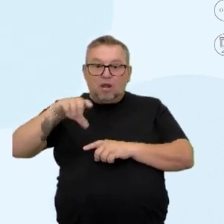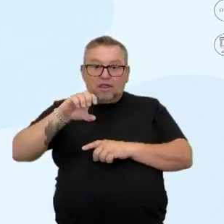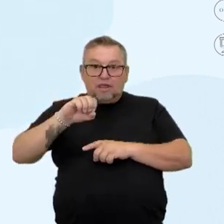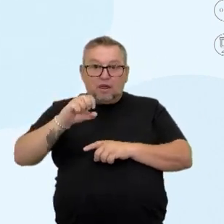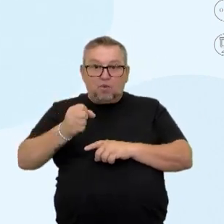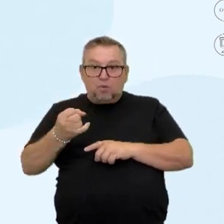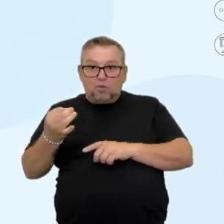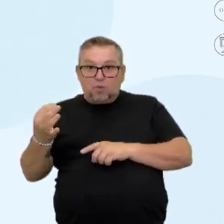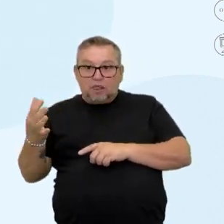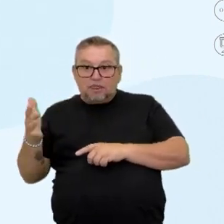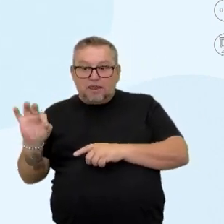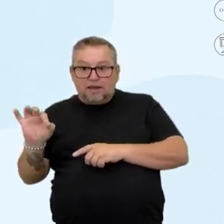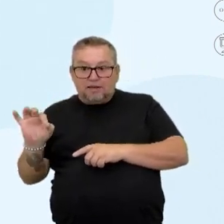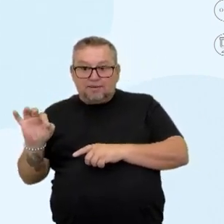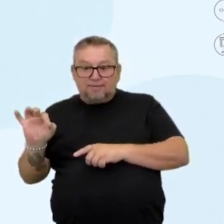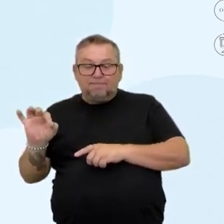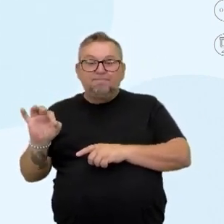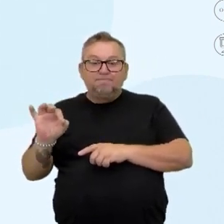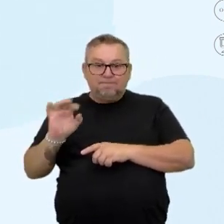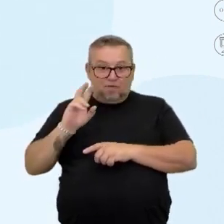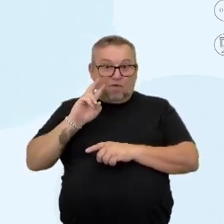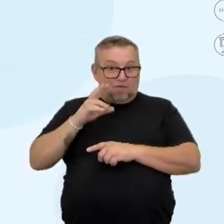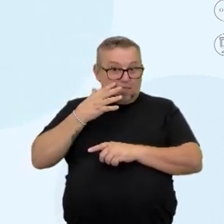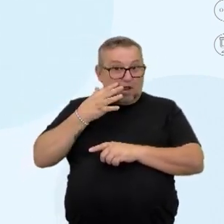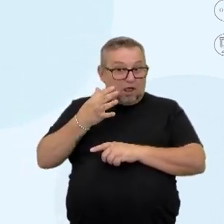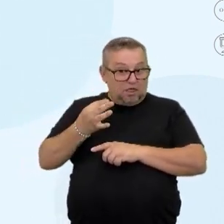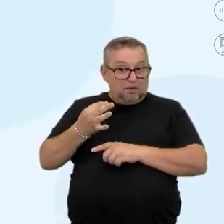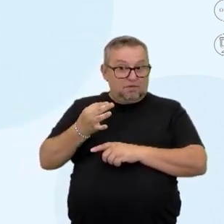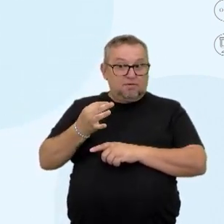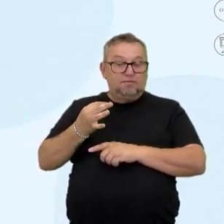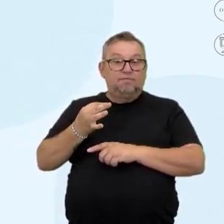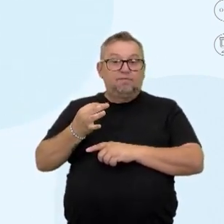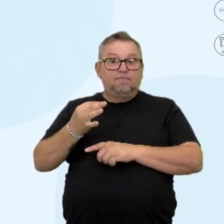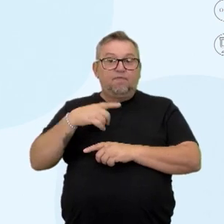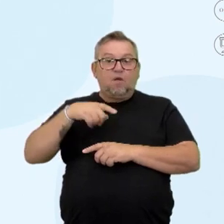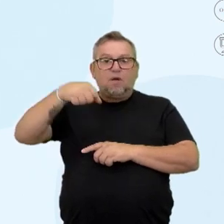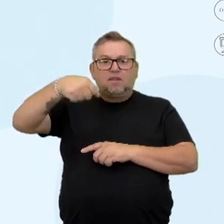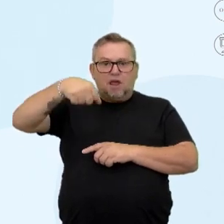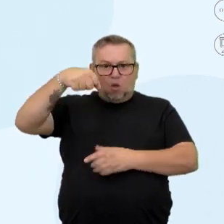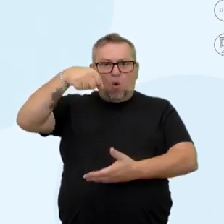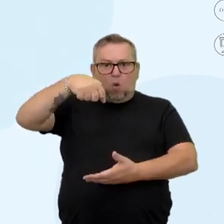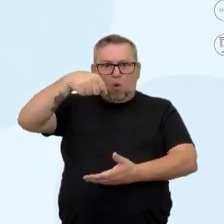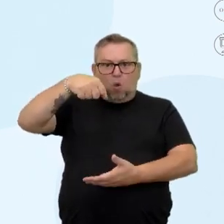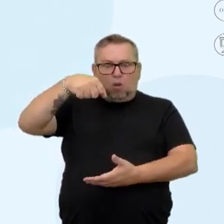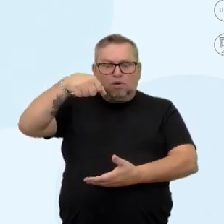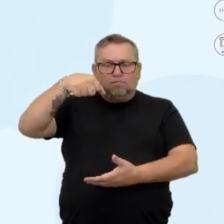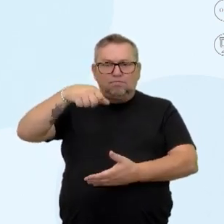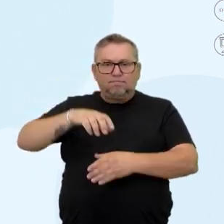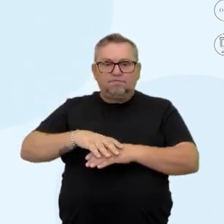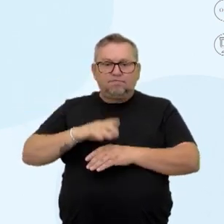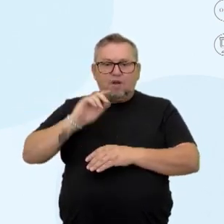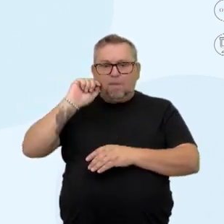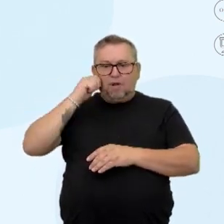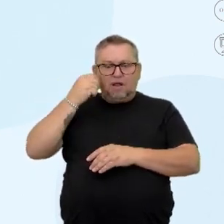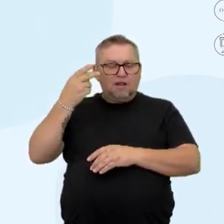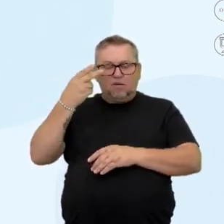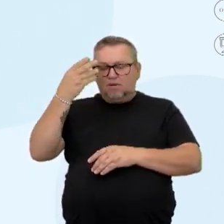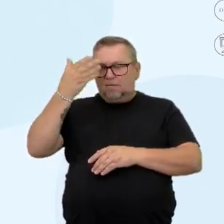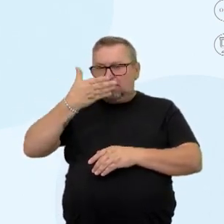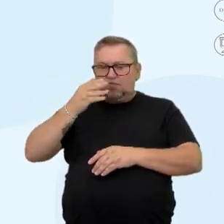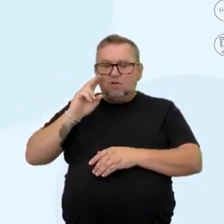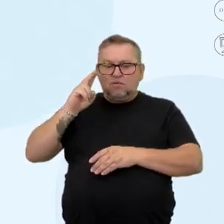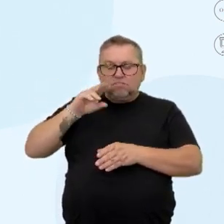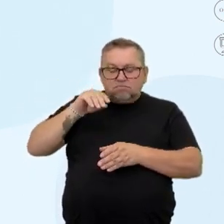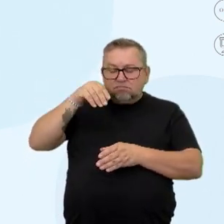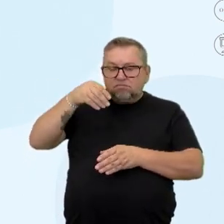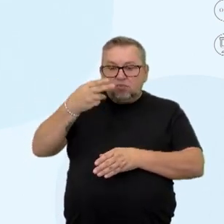0 a 10. Né? Ó, atento aí, galera, presta atenção. É uma sacola, vamos imaginar uma sacola que seja preta, não dá pra ver o que tem dentro